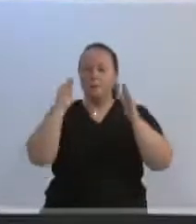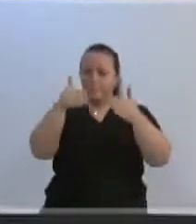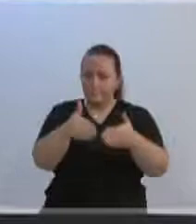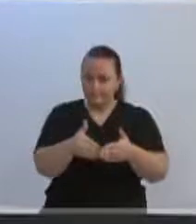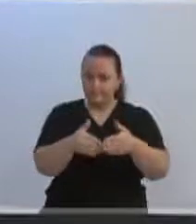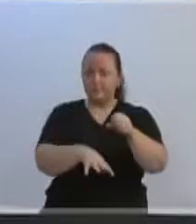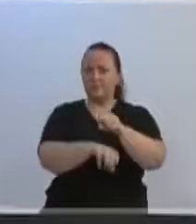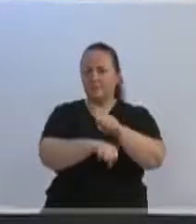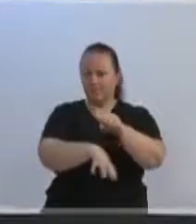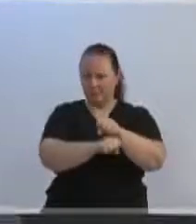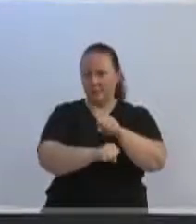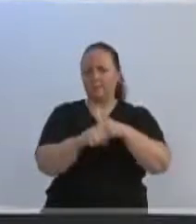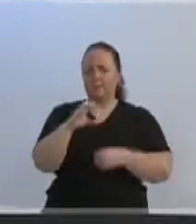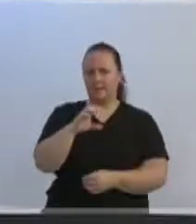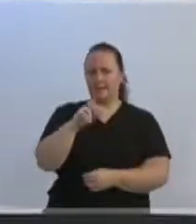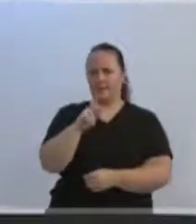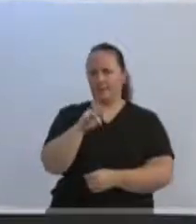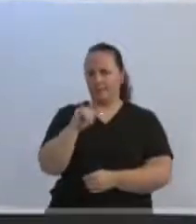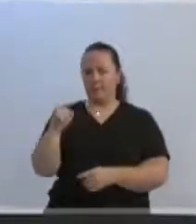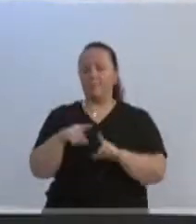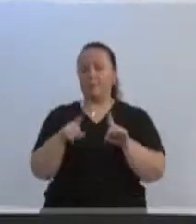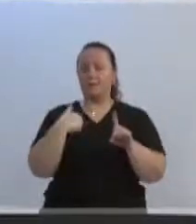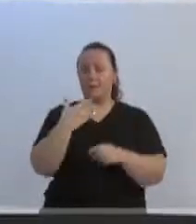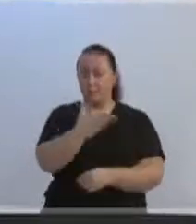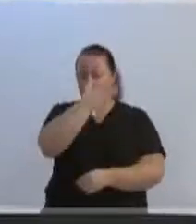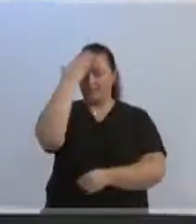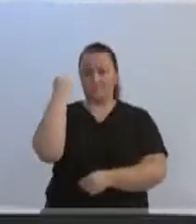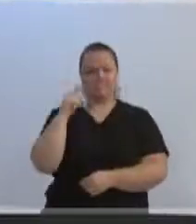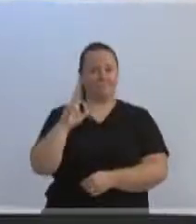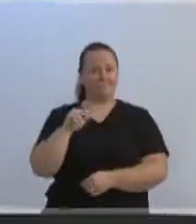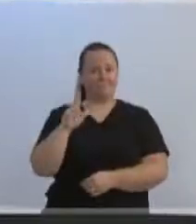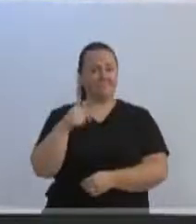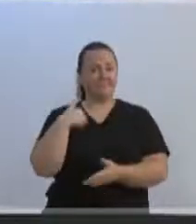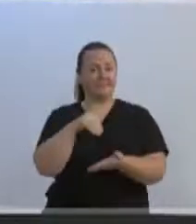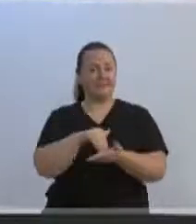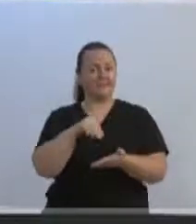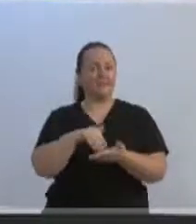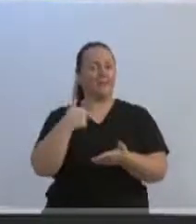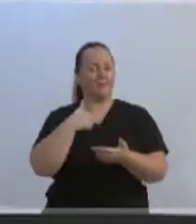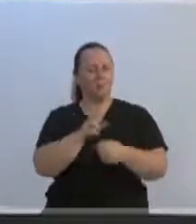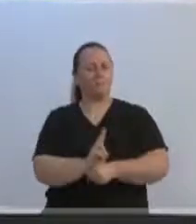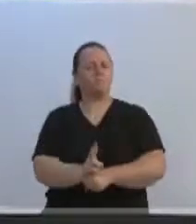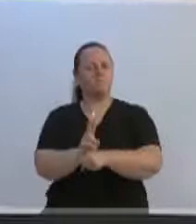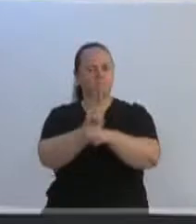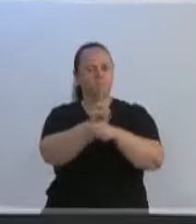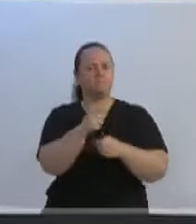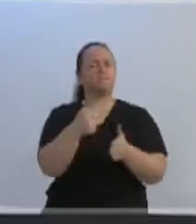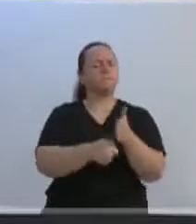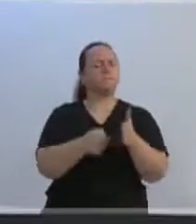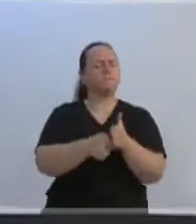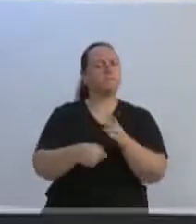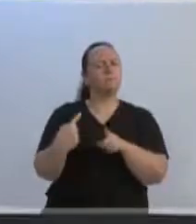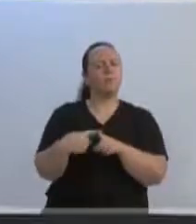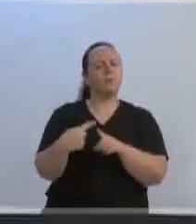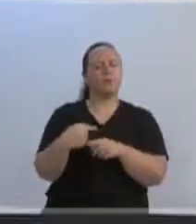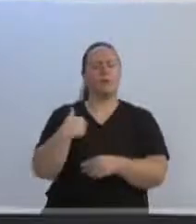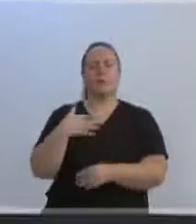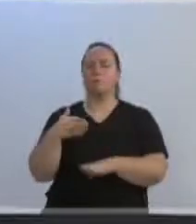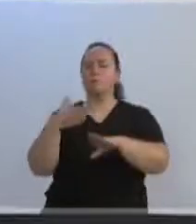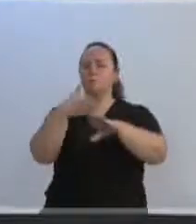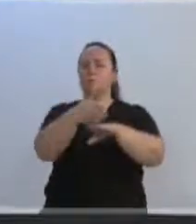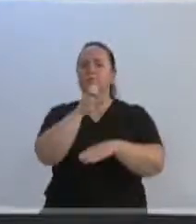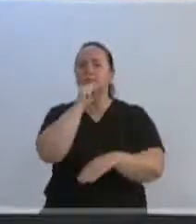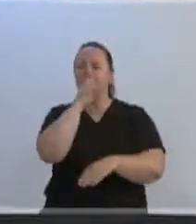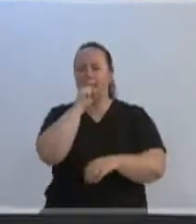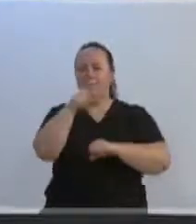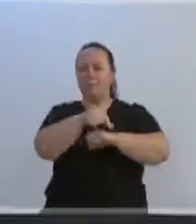ceteb esteja a cpi eu não esqueci ainda outras secretarias estão fazendo o trabalho de fiscalização cobrei porque no sábado estive lá no fidélis